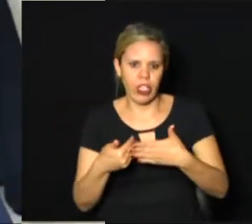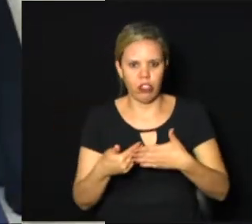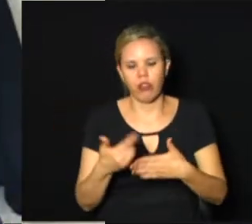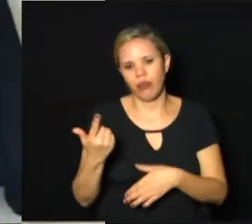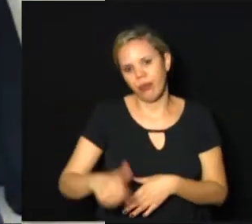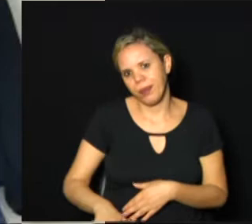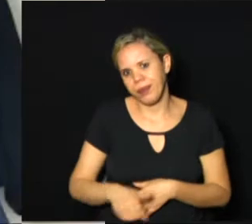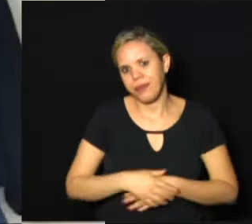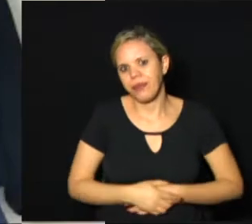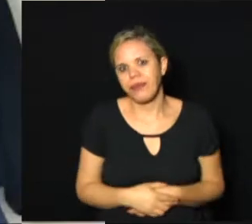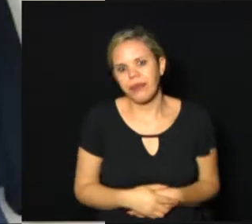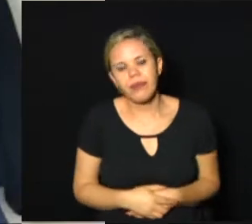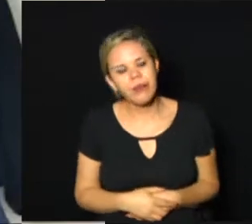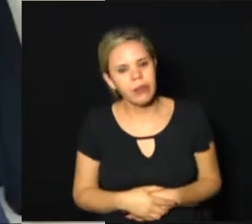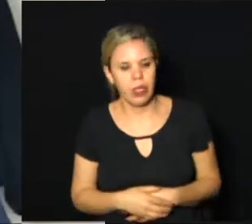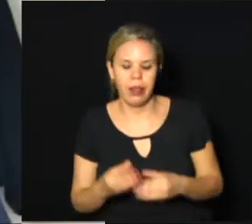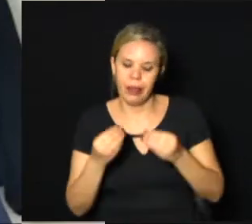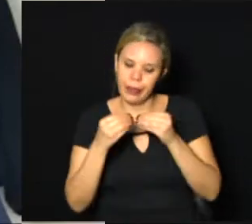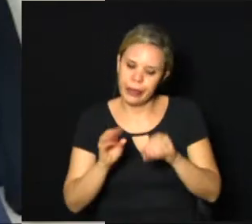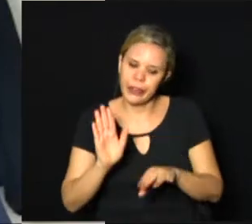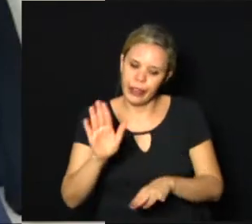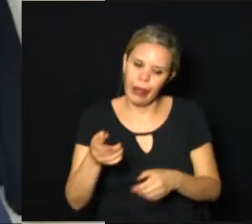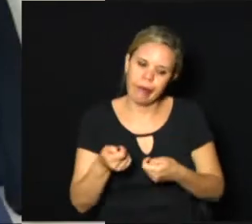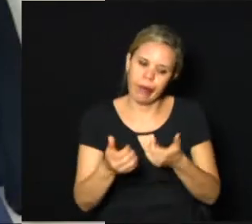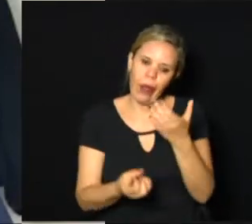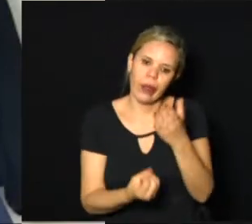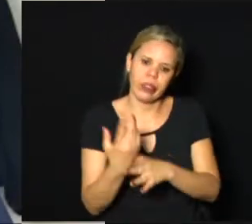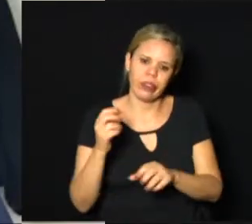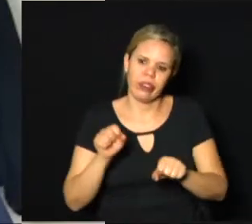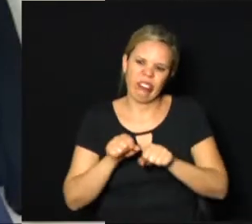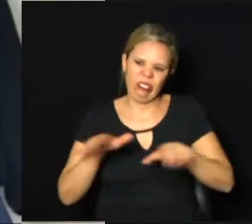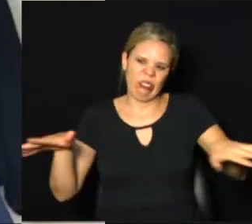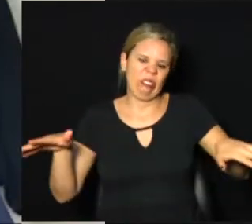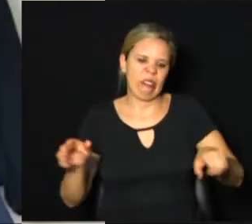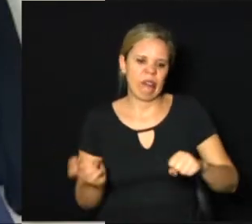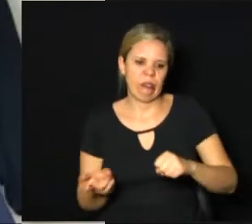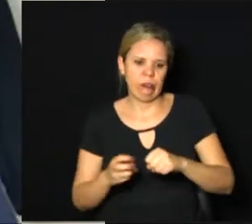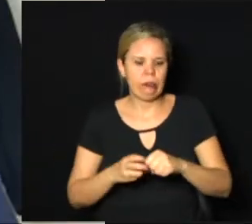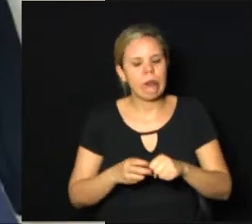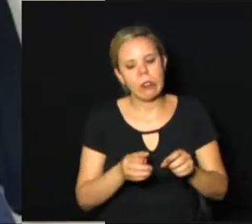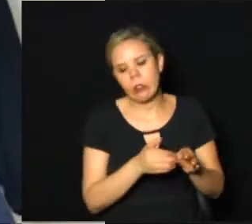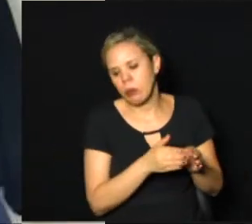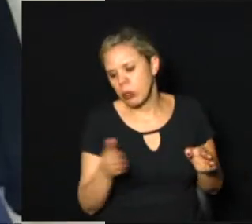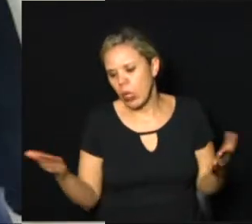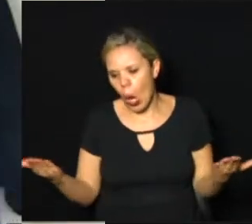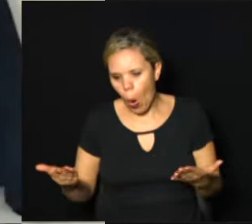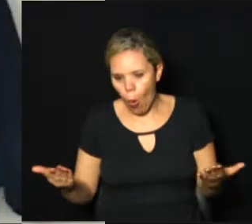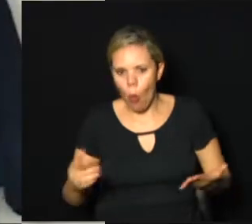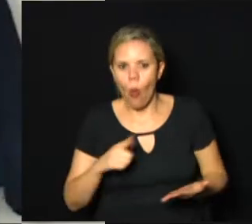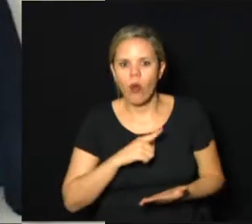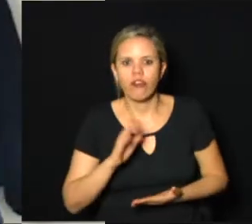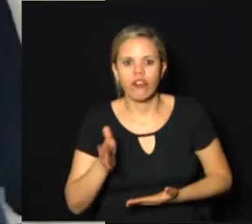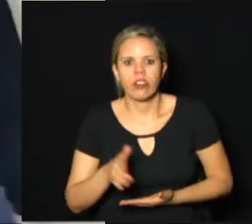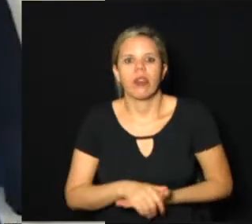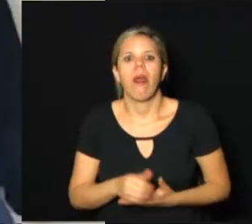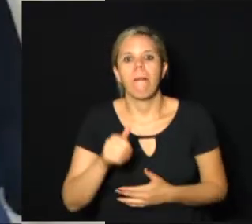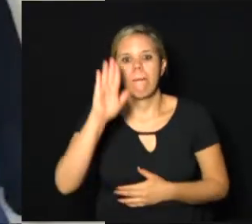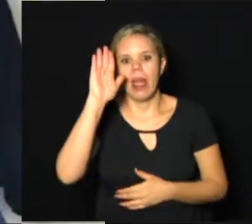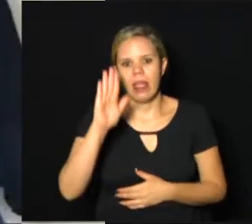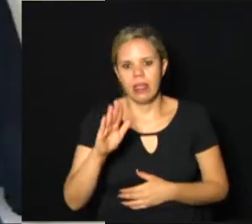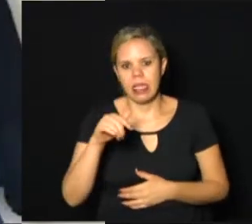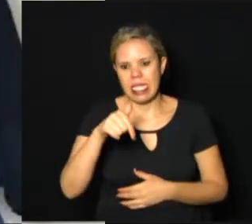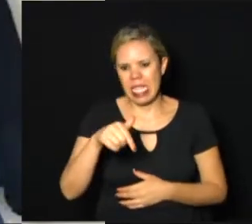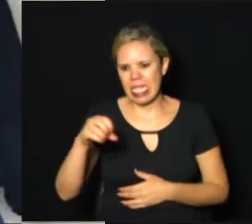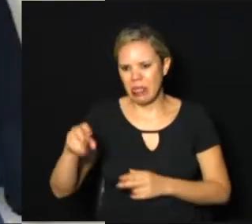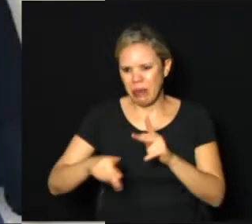fechar de novo, né? Mas o prejuízo já estava dado porque o vírus circulou muito nesse período e hoje nós já temos mais de